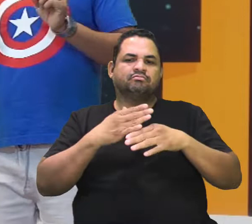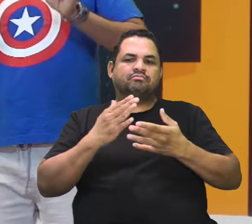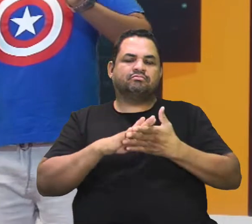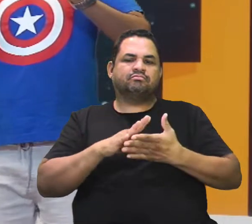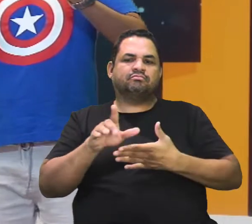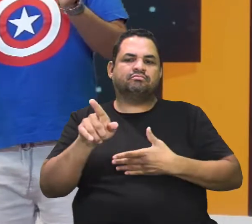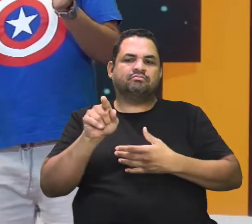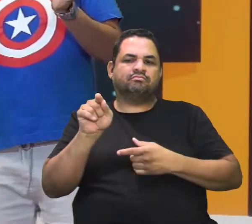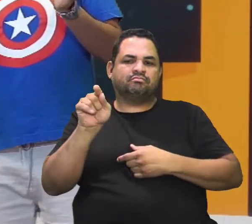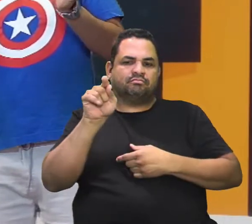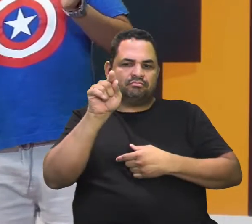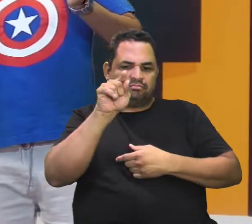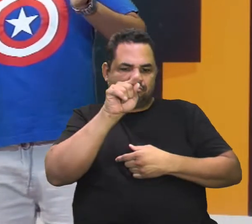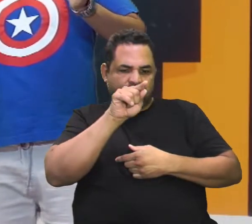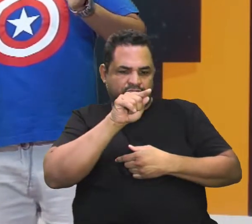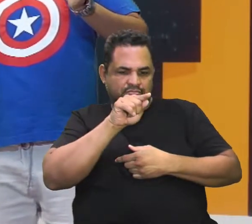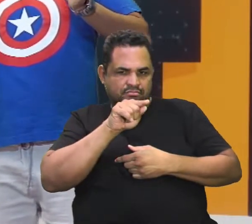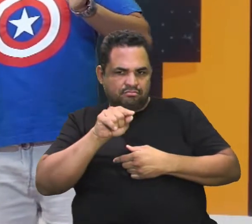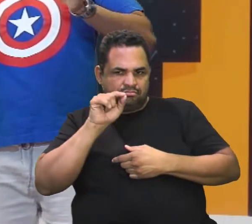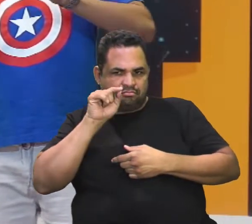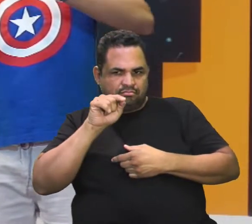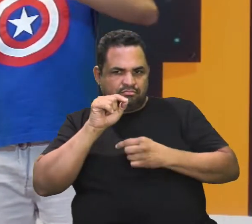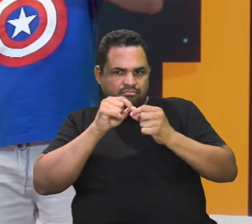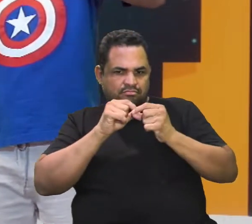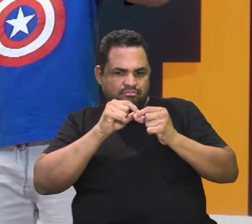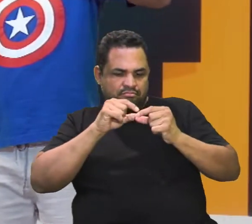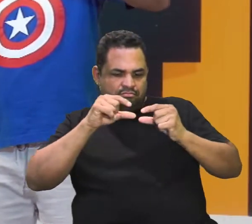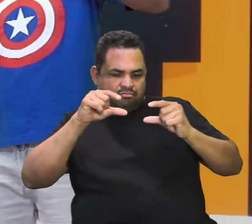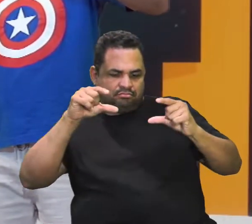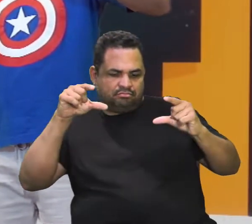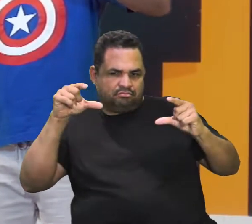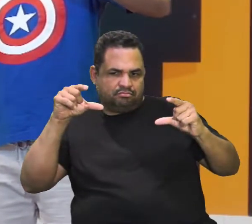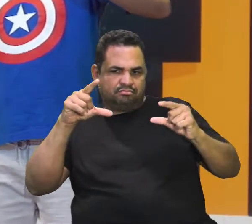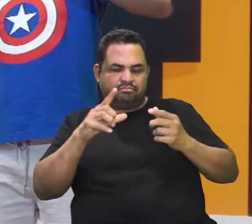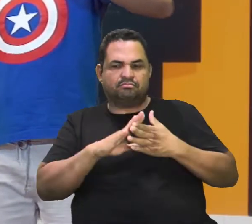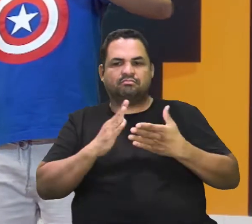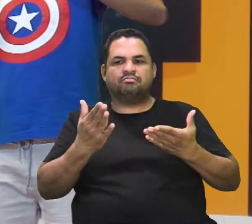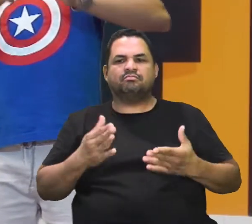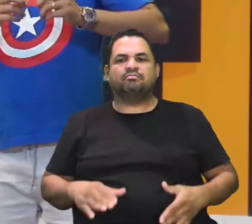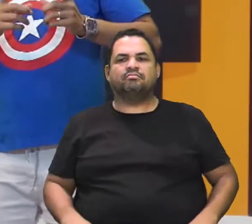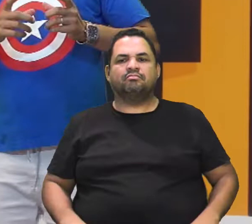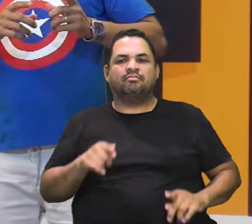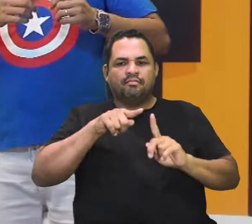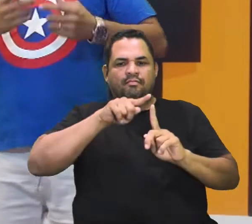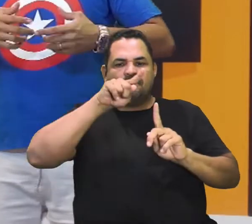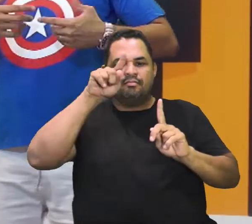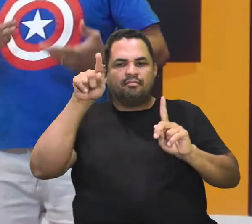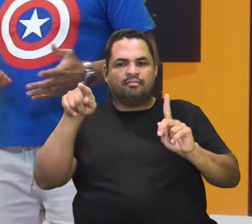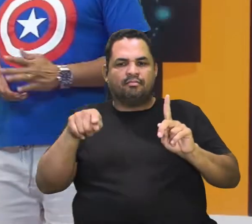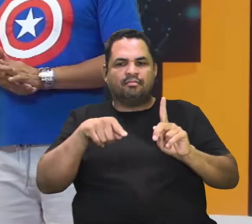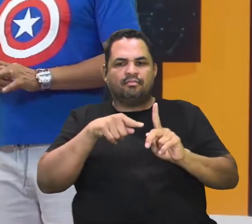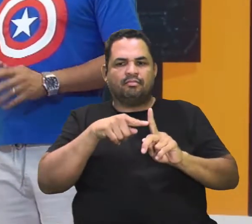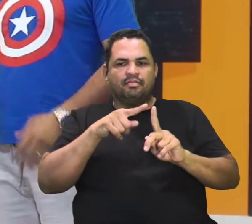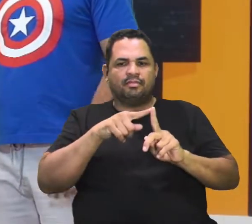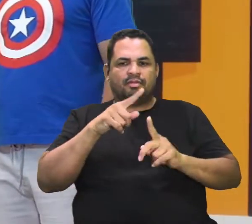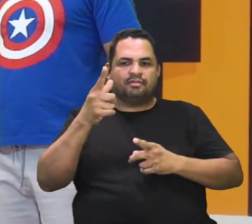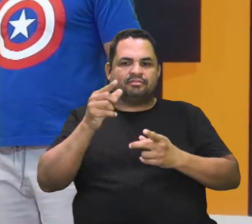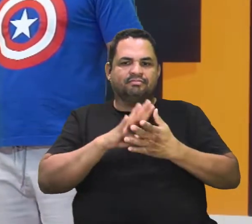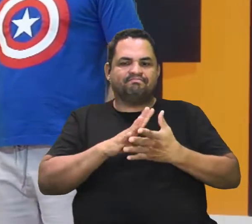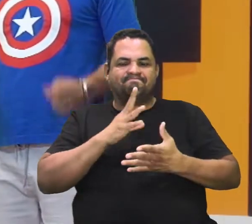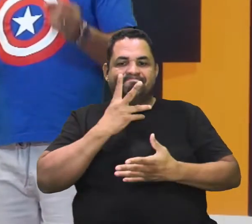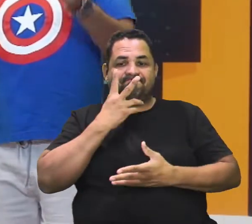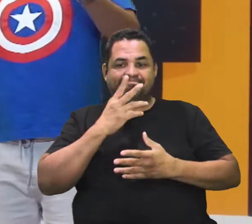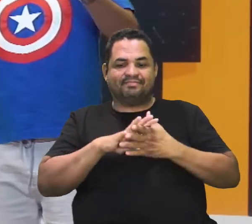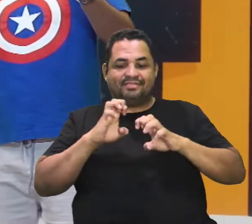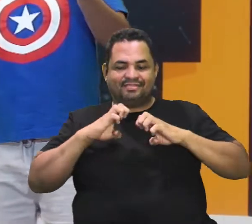não puxar certinho na quina, no cantinho que vai ampliar de forma igual, a circunferência deixa de ser uma circunferência, vira uma